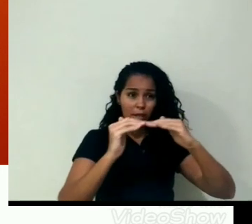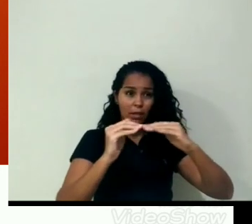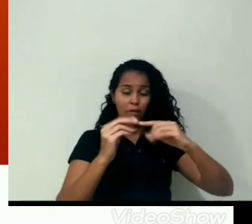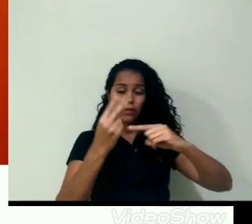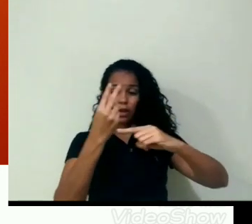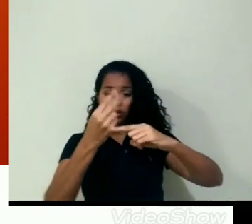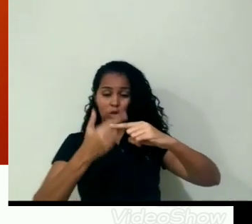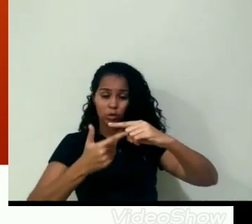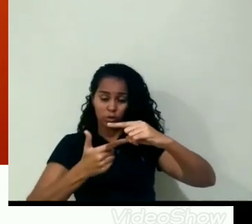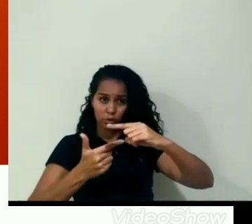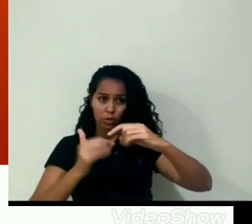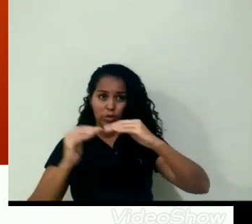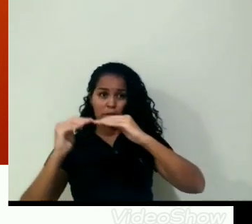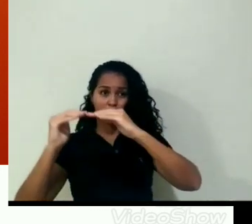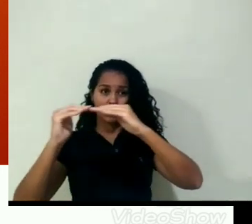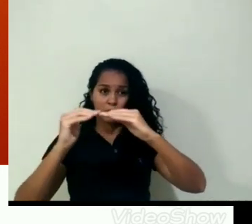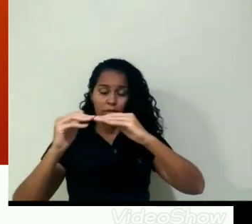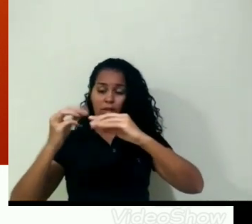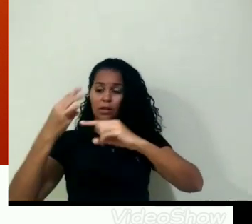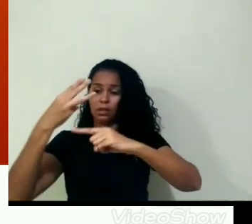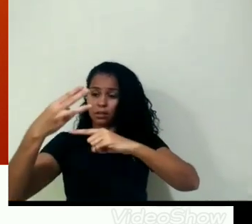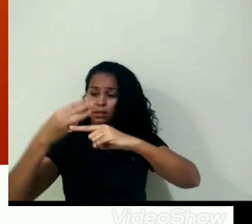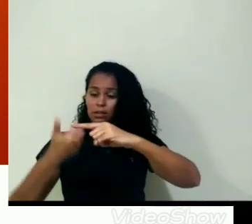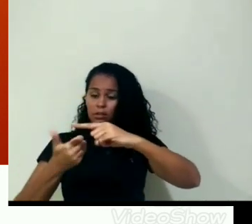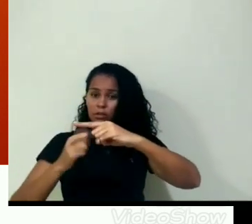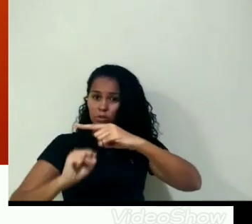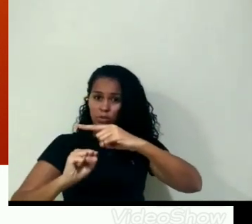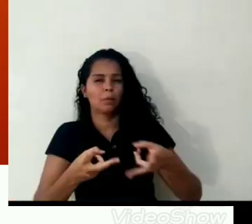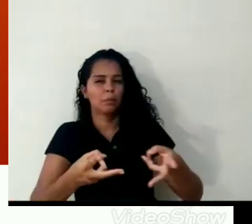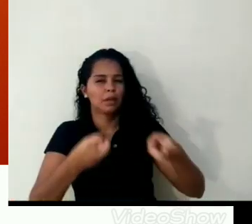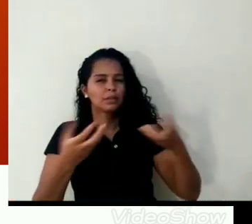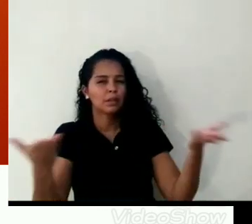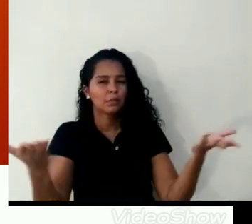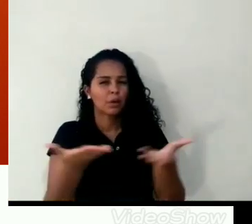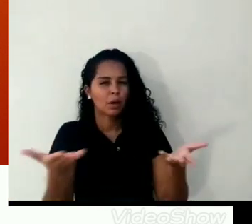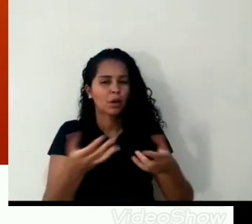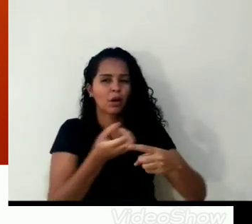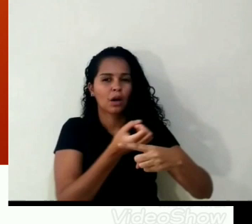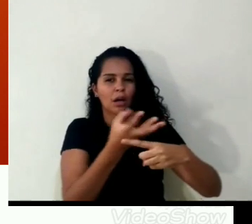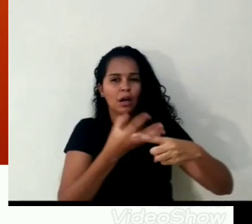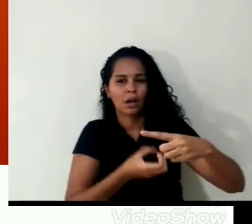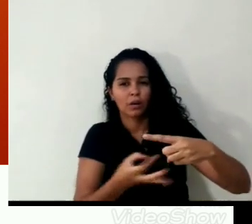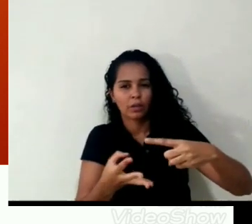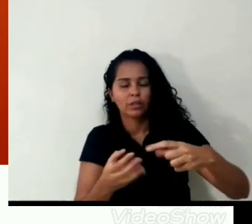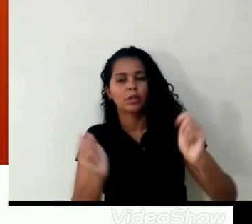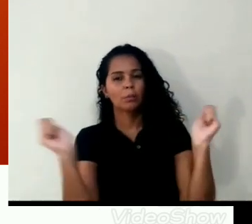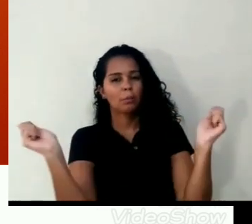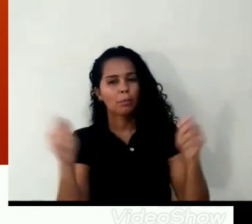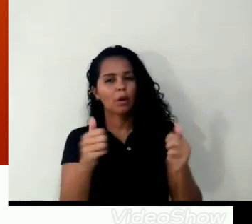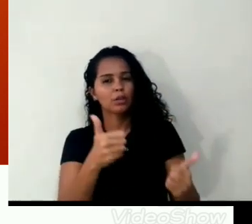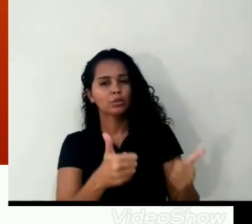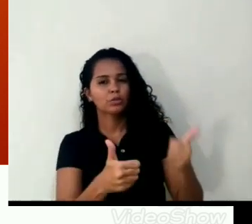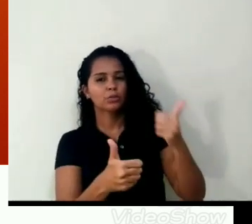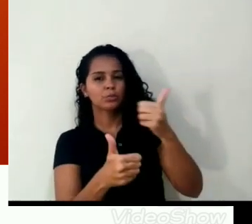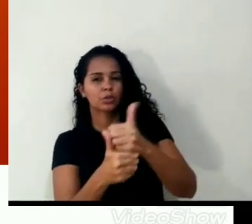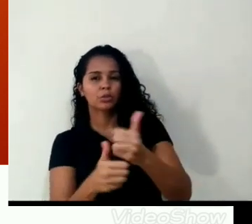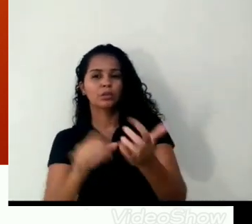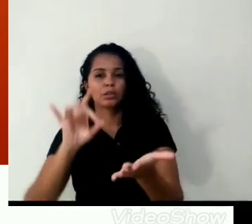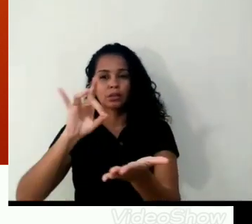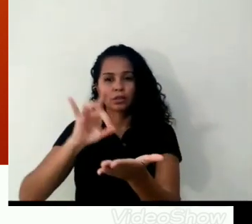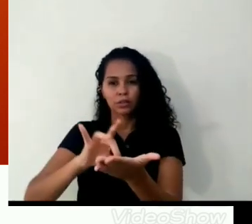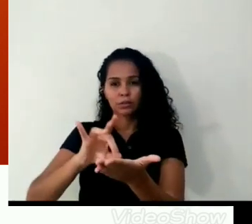agora frações que podem substituir as originais lá, equivalentes. Então, eu posso trocar 5 nonos por